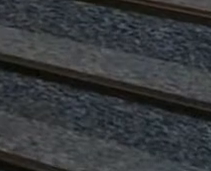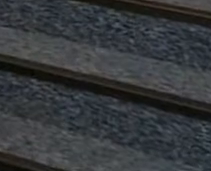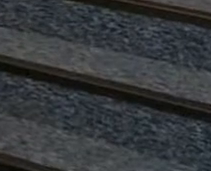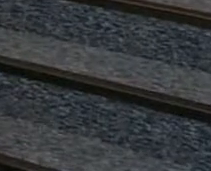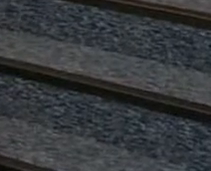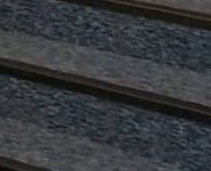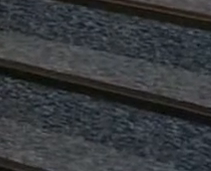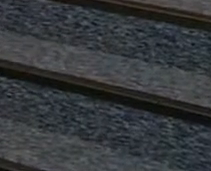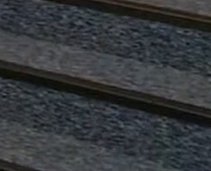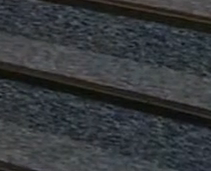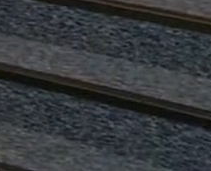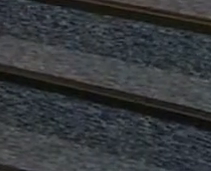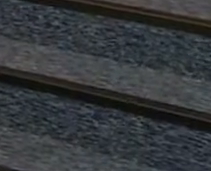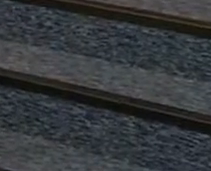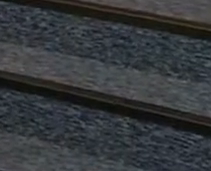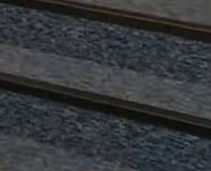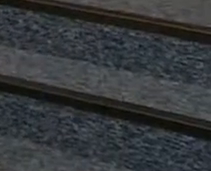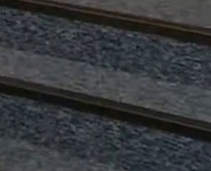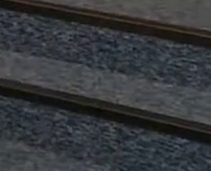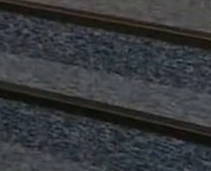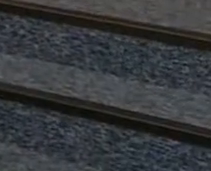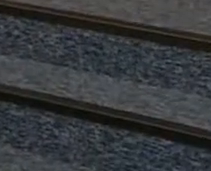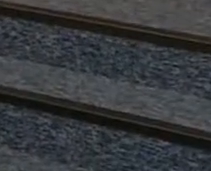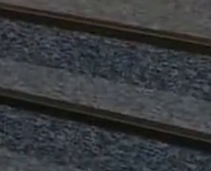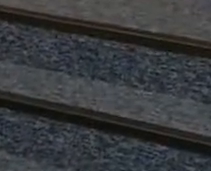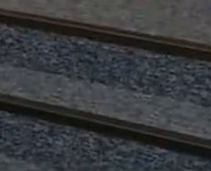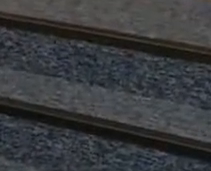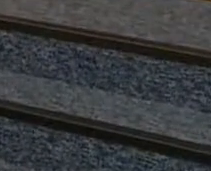Vidal, representando o Banco de Óleo de Sorocaba.